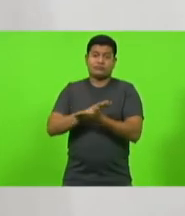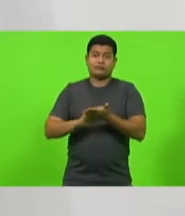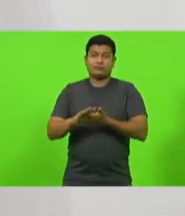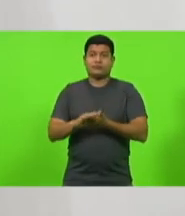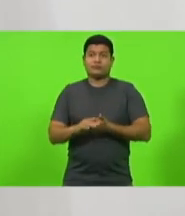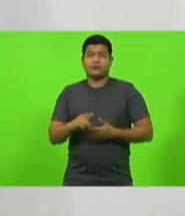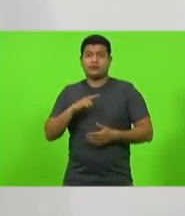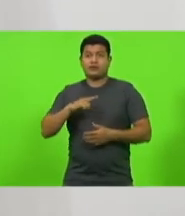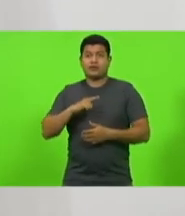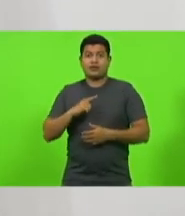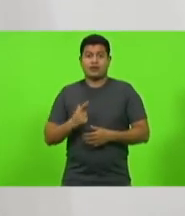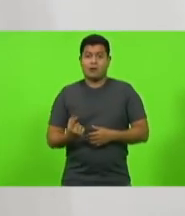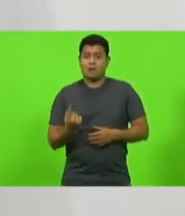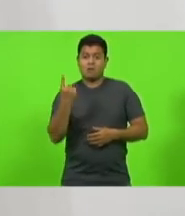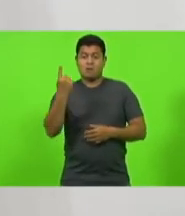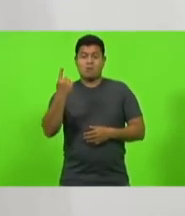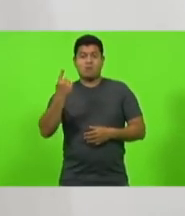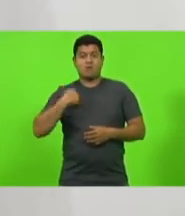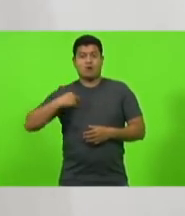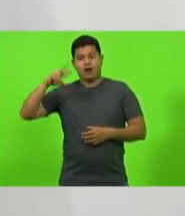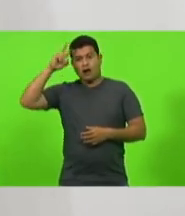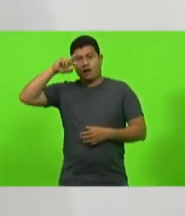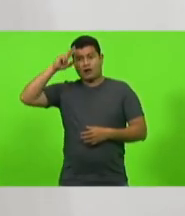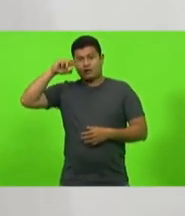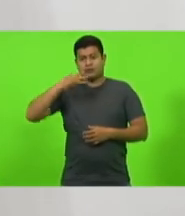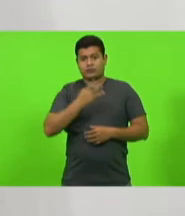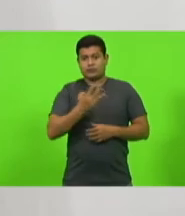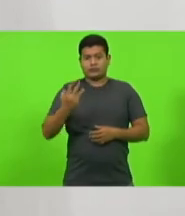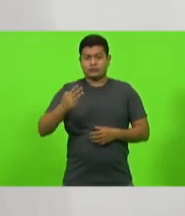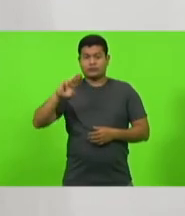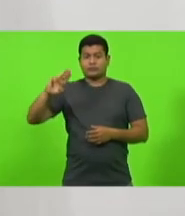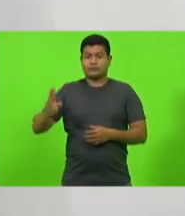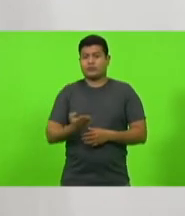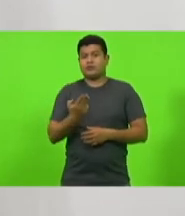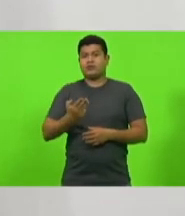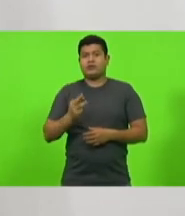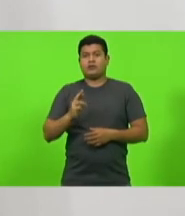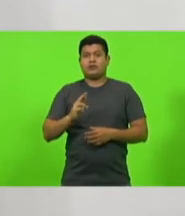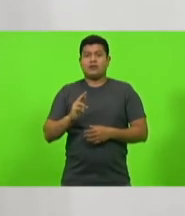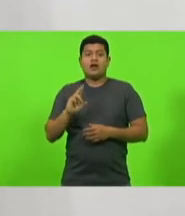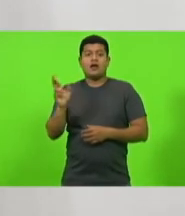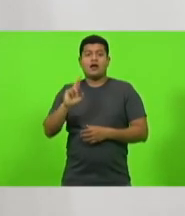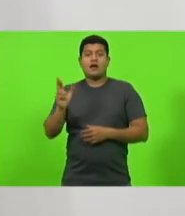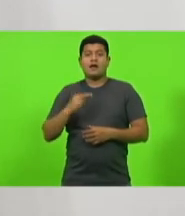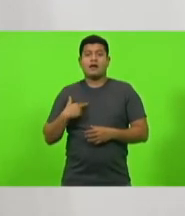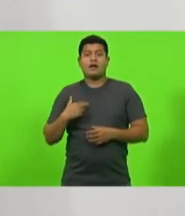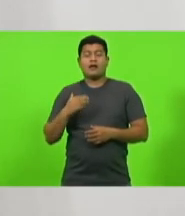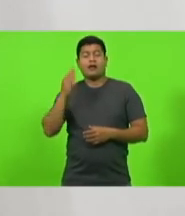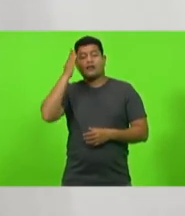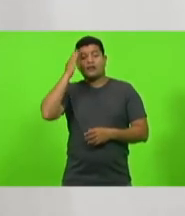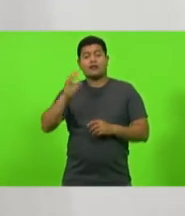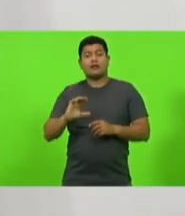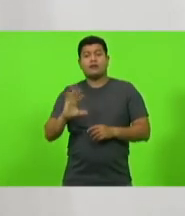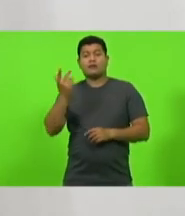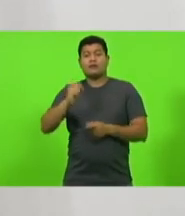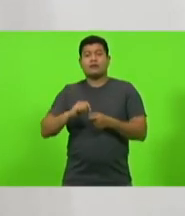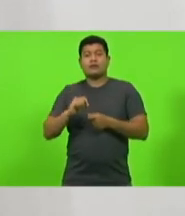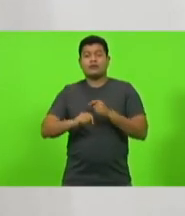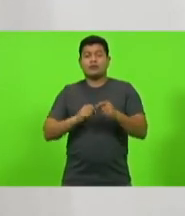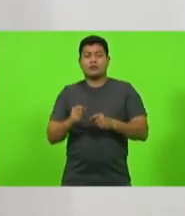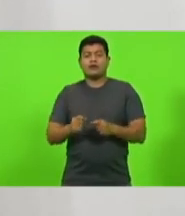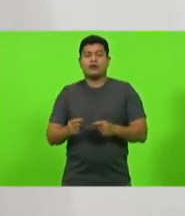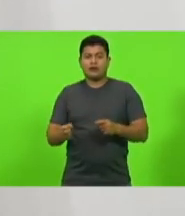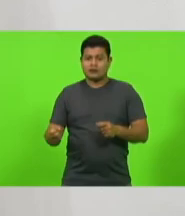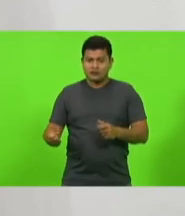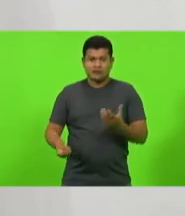algum catarinense que lembra dos 33 milhões de reais, aí sabe o que se faz? Se abre uma nova comissão